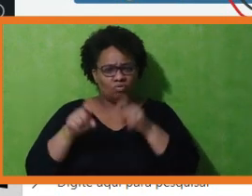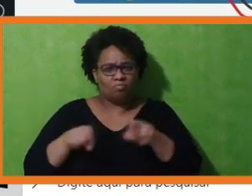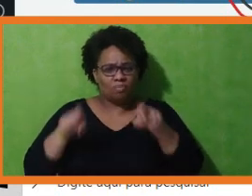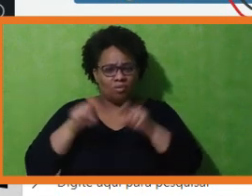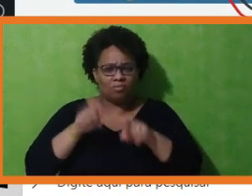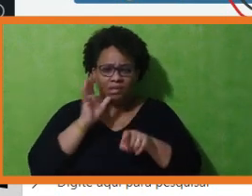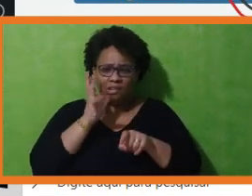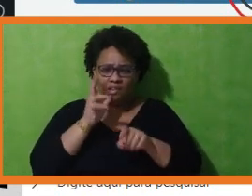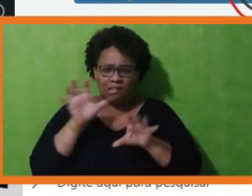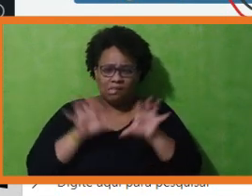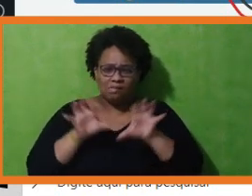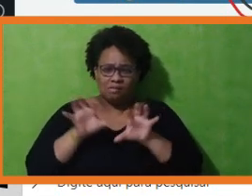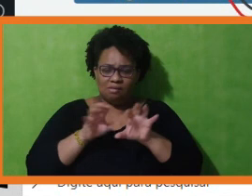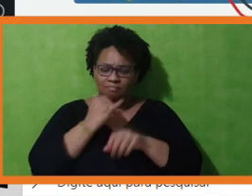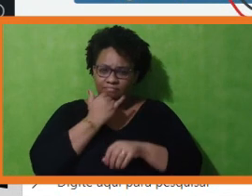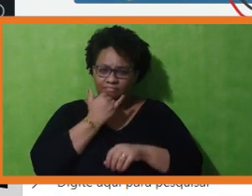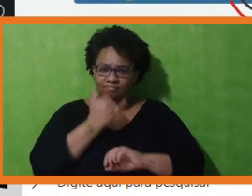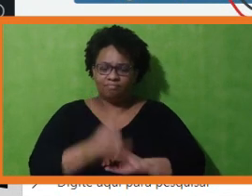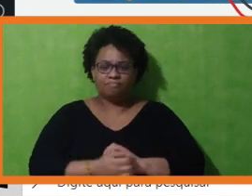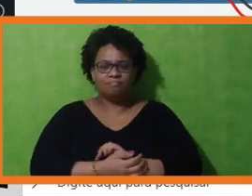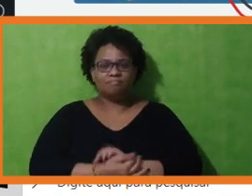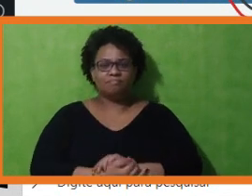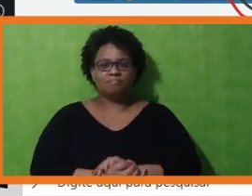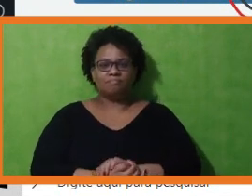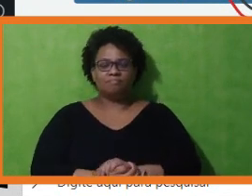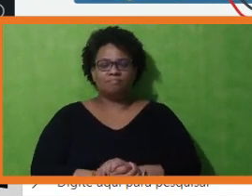É porque meu computador é lento e ele fica travando quando isso acontece.